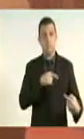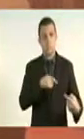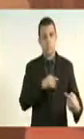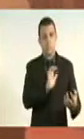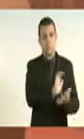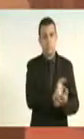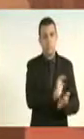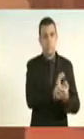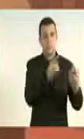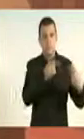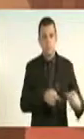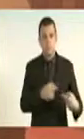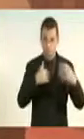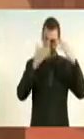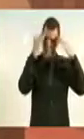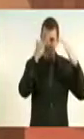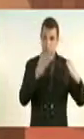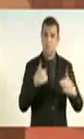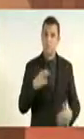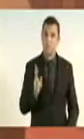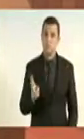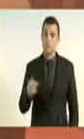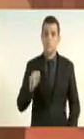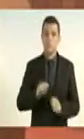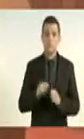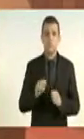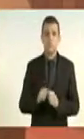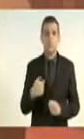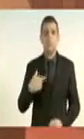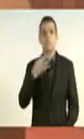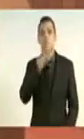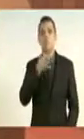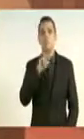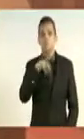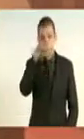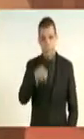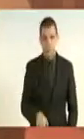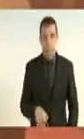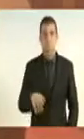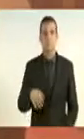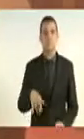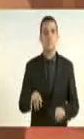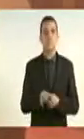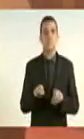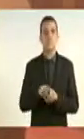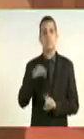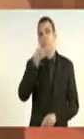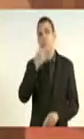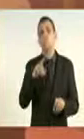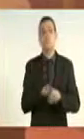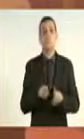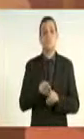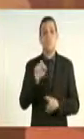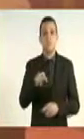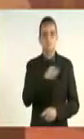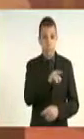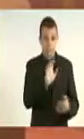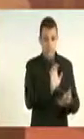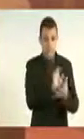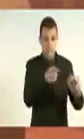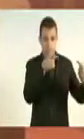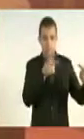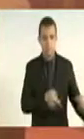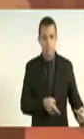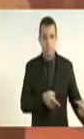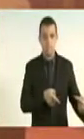todas as posições. Acho que é justo, acho que é legítimo e acho, inclusive, que a oposição serve para contribuir